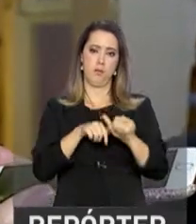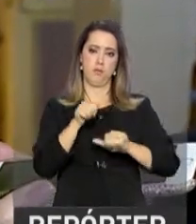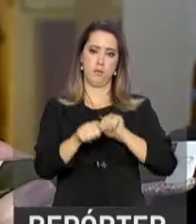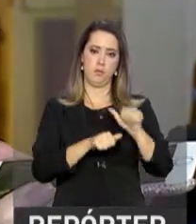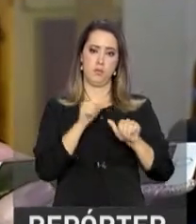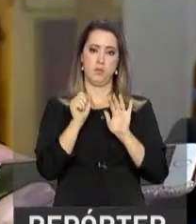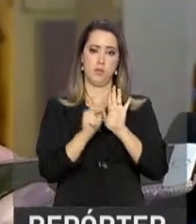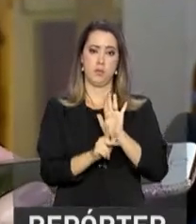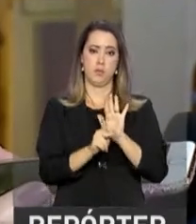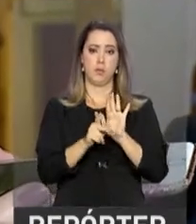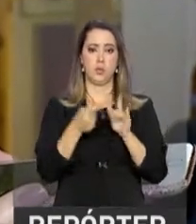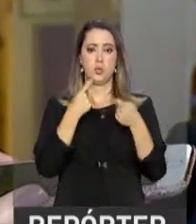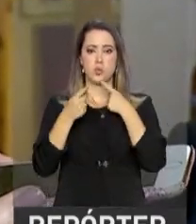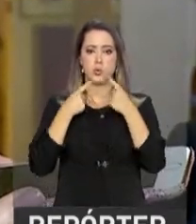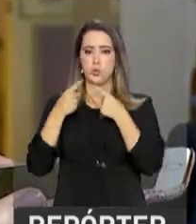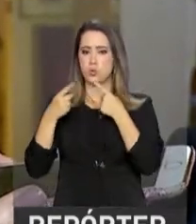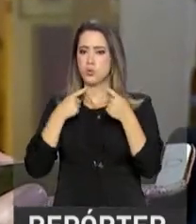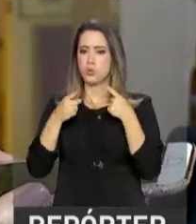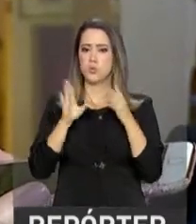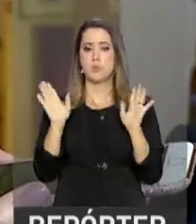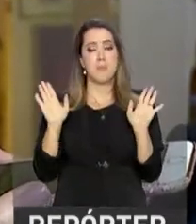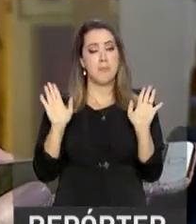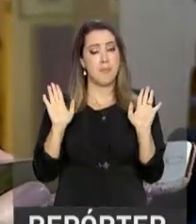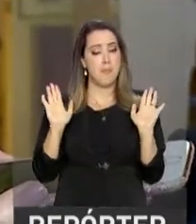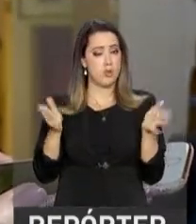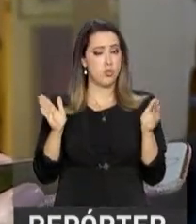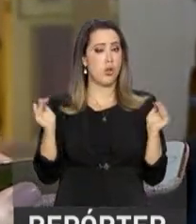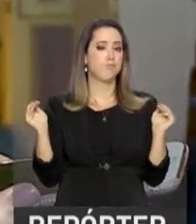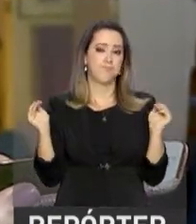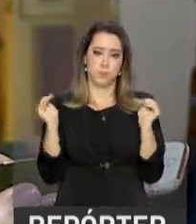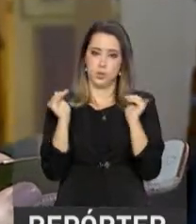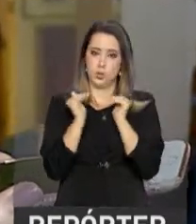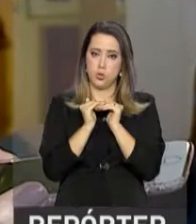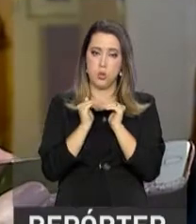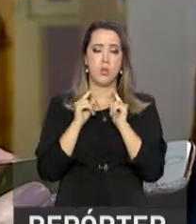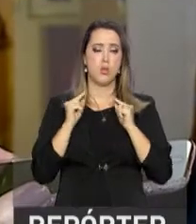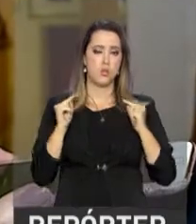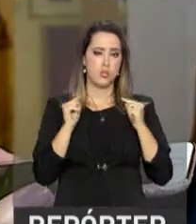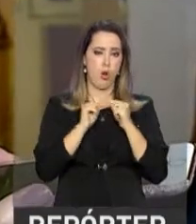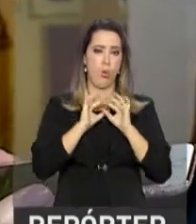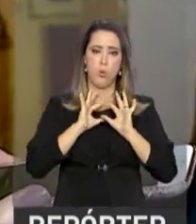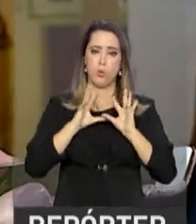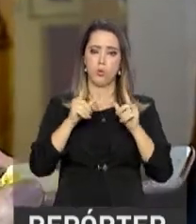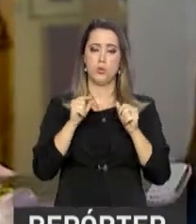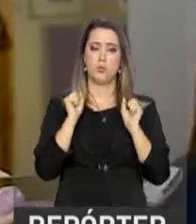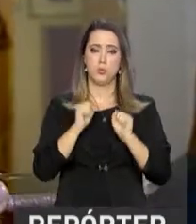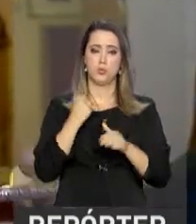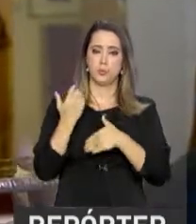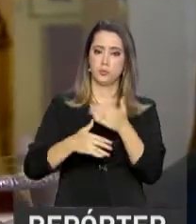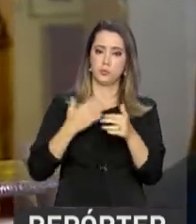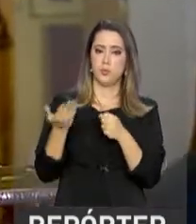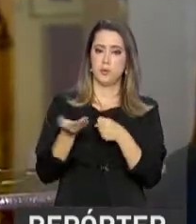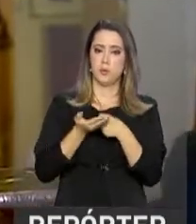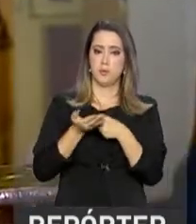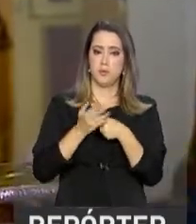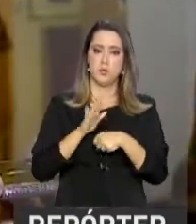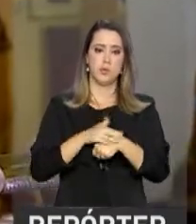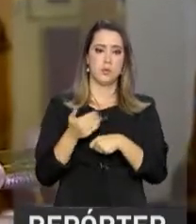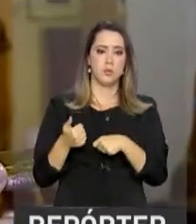discutida mas que hoje tem um consenso porque é uma forma de garantir a sustentabilidade em médio prazo